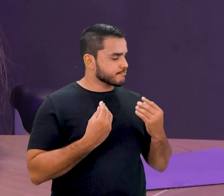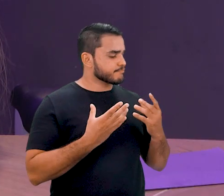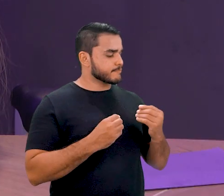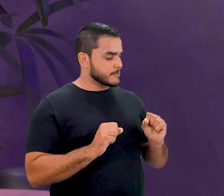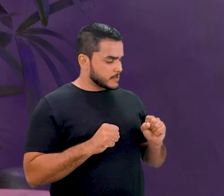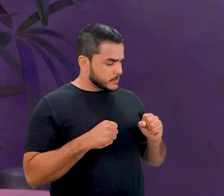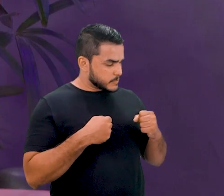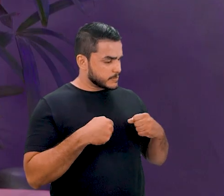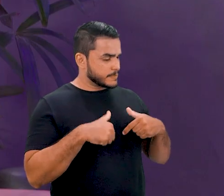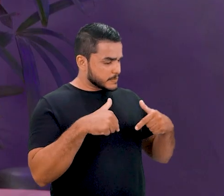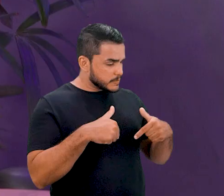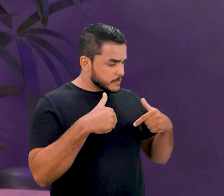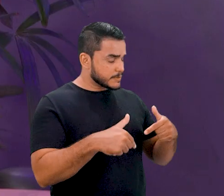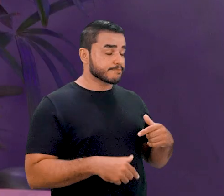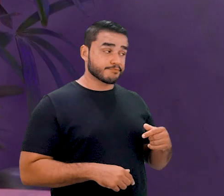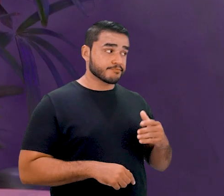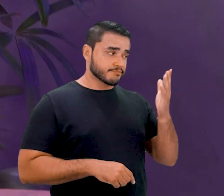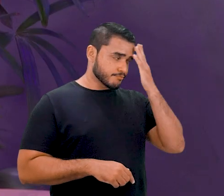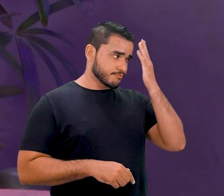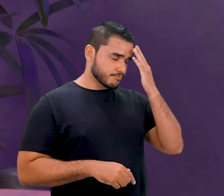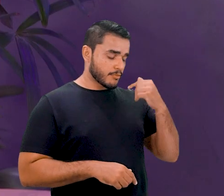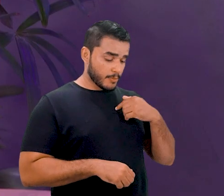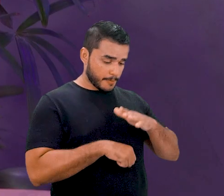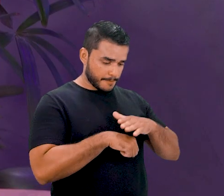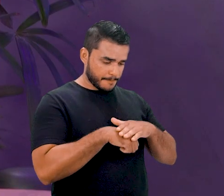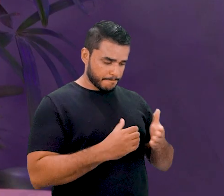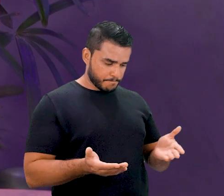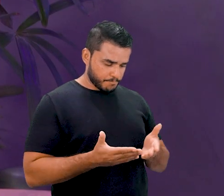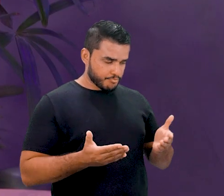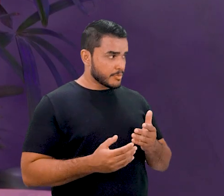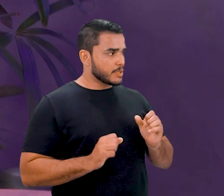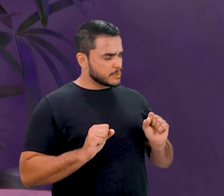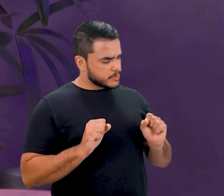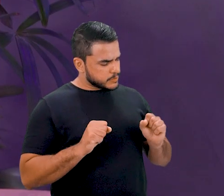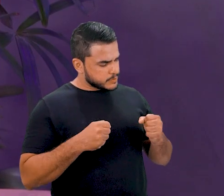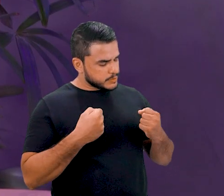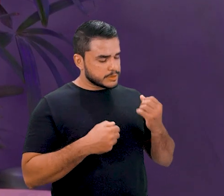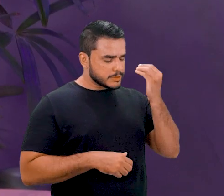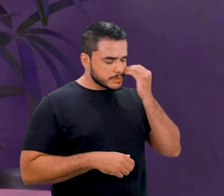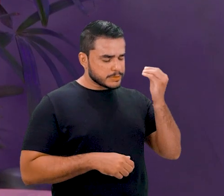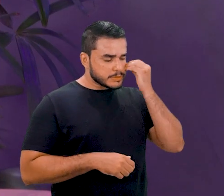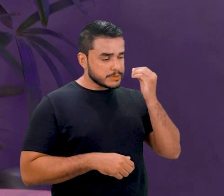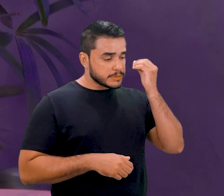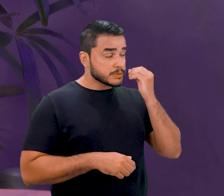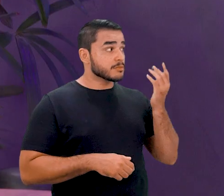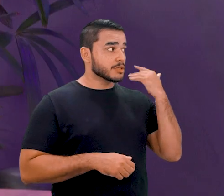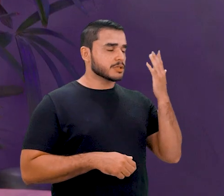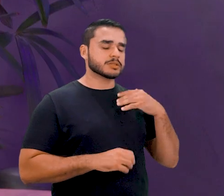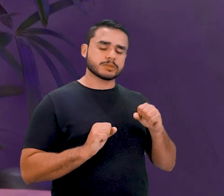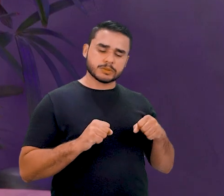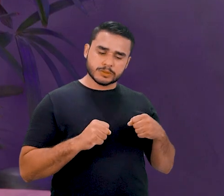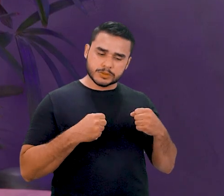para... hoje, eu posso dizer que eu estou numa condição e numa realidade diferente. Mas eu tive que trilhar